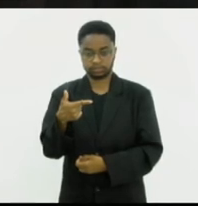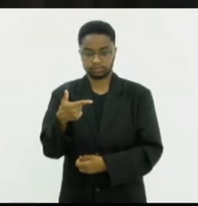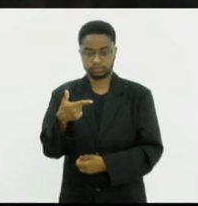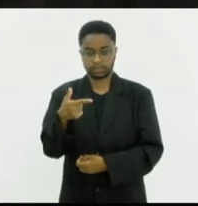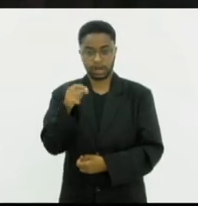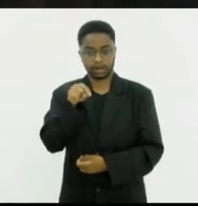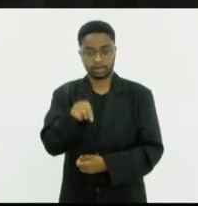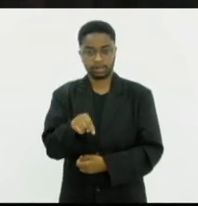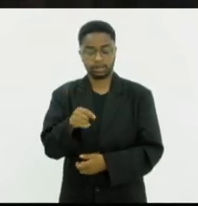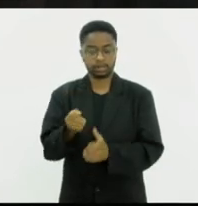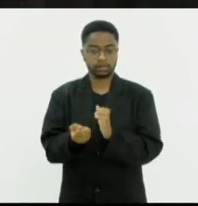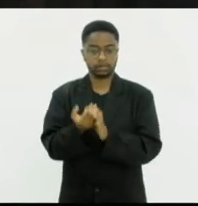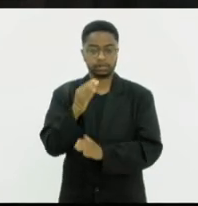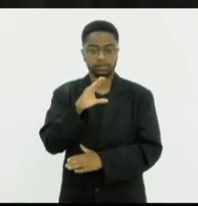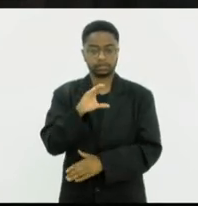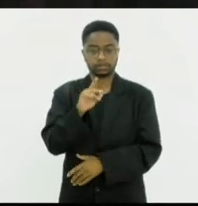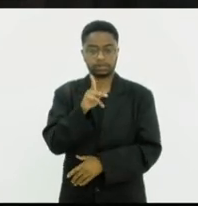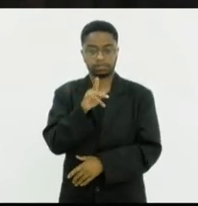aqui a CPI,